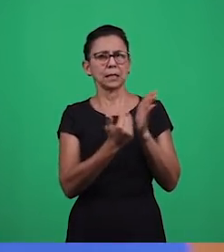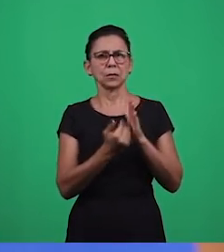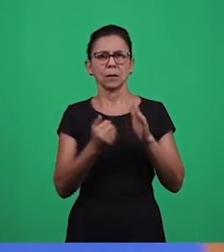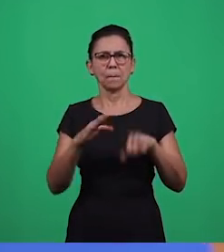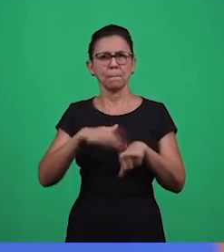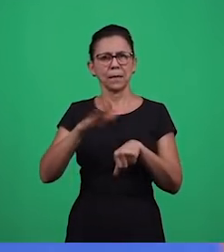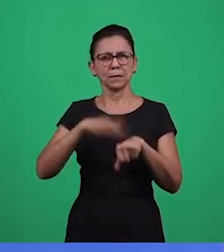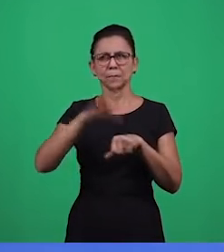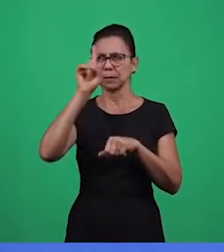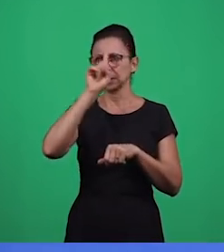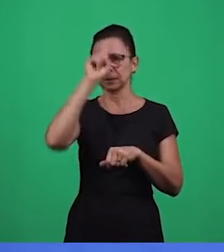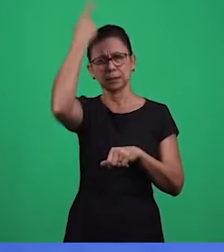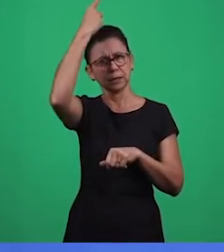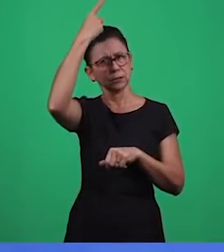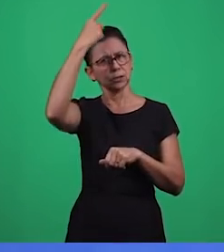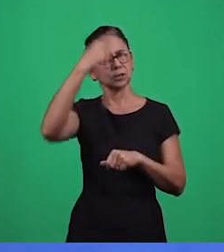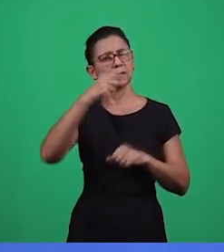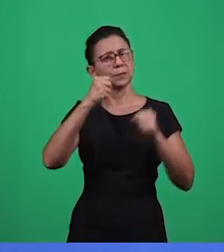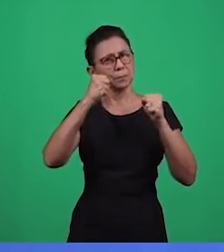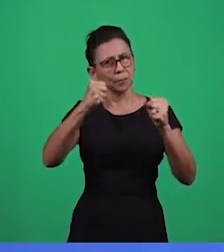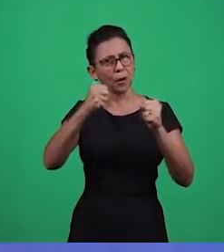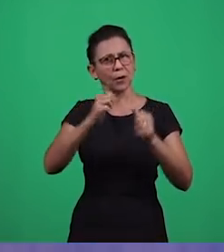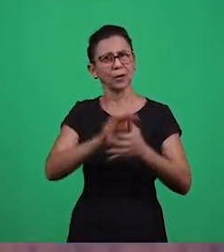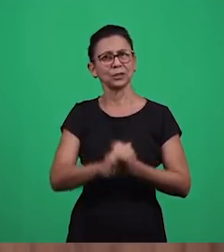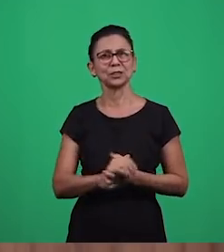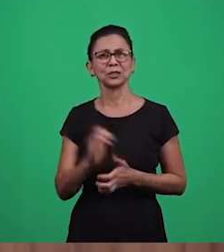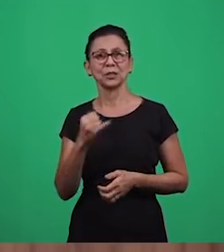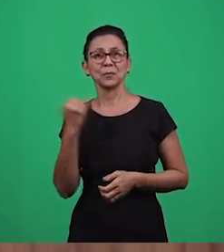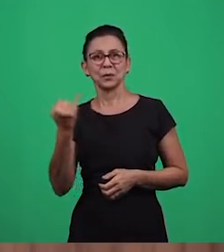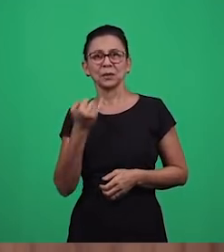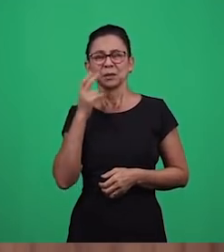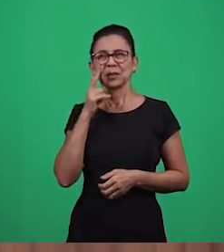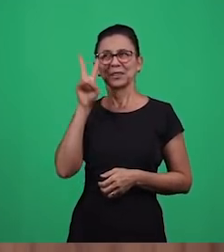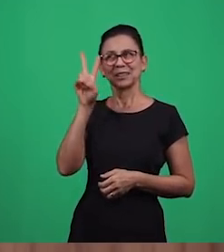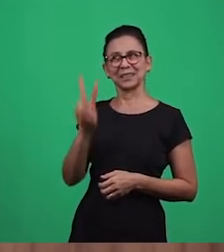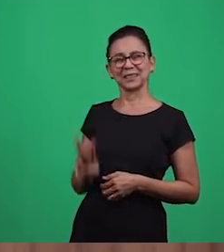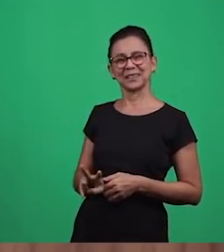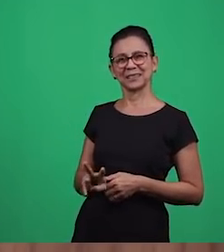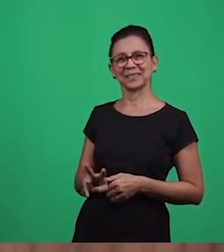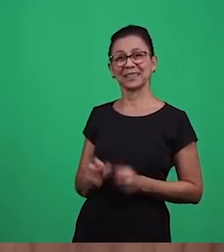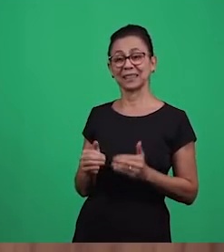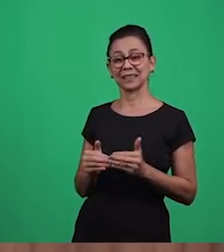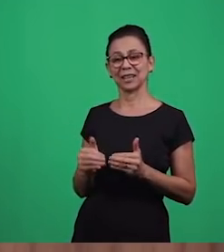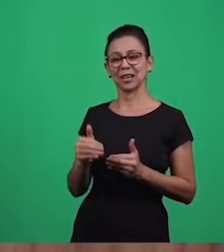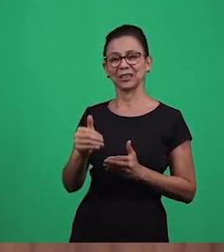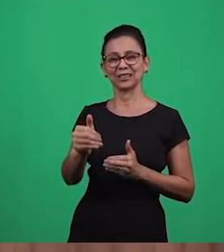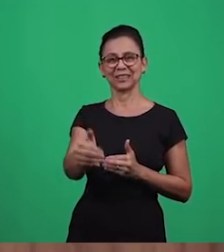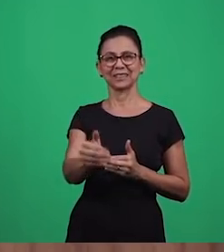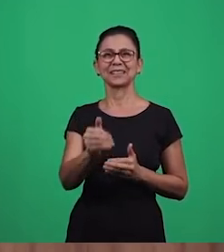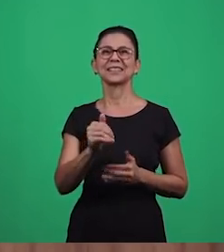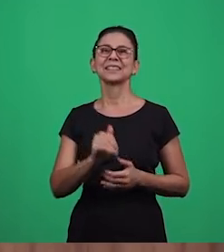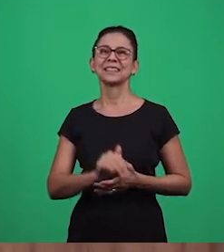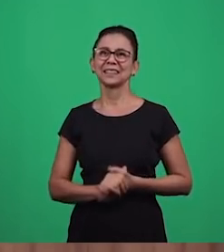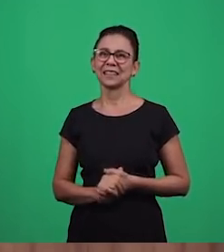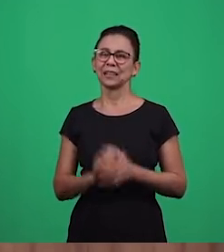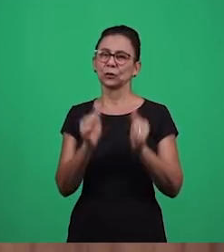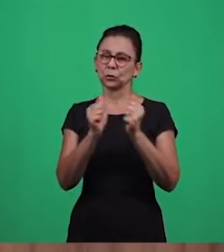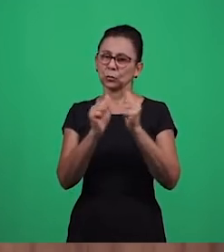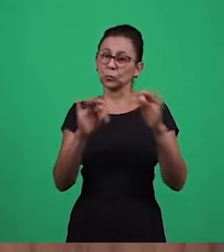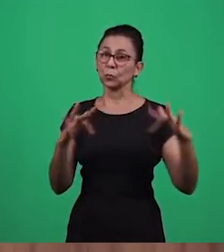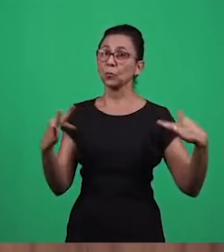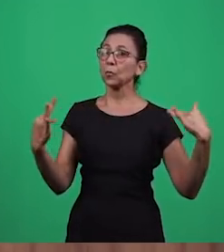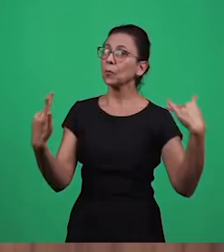nós estamos apresentando. O importante, como vemos na imagem, é que essa rotina seja feita